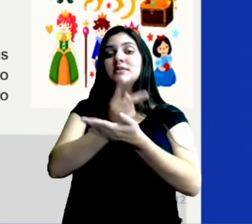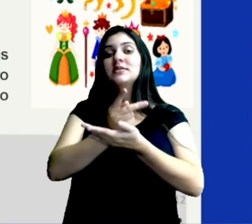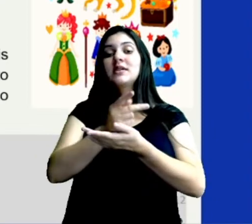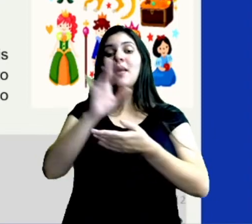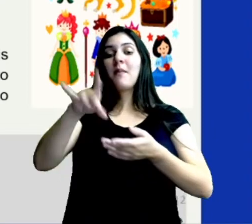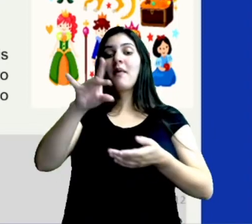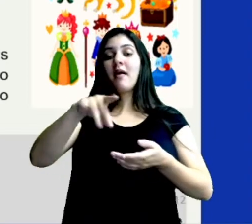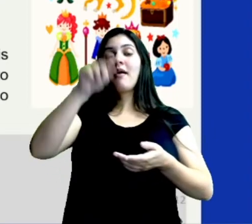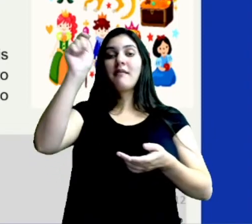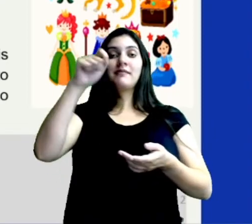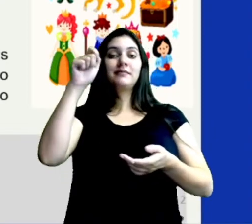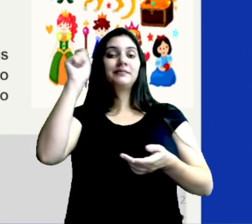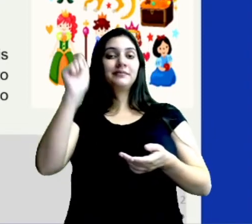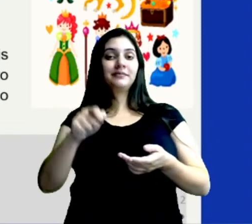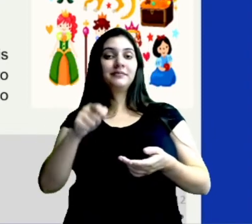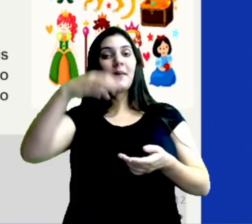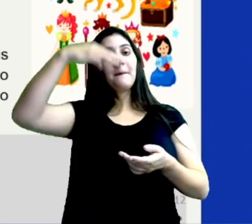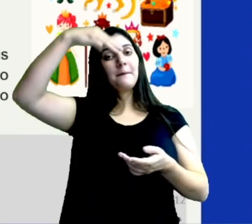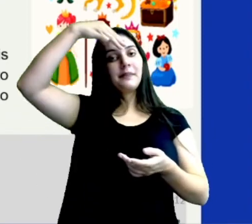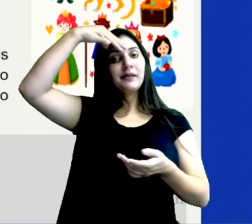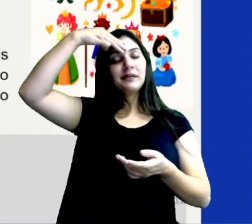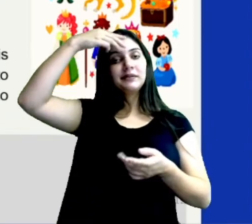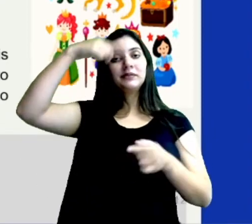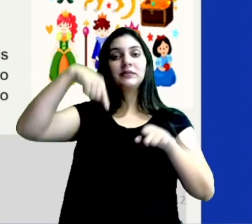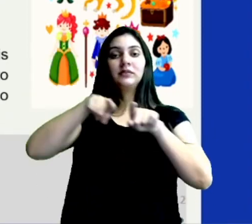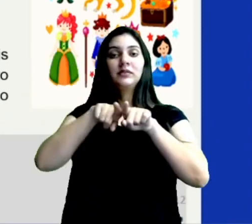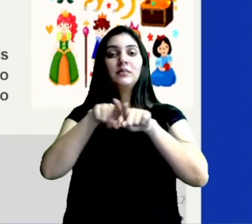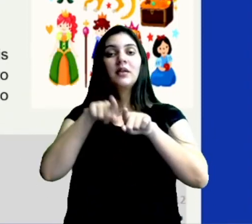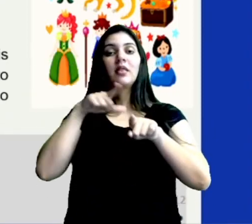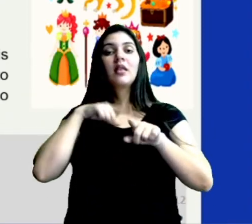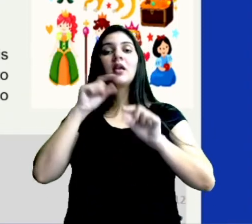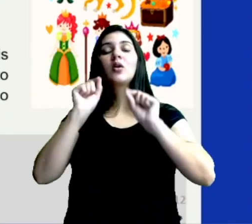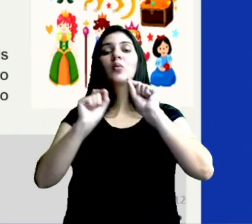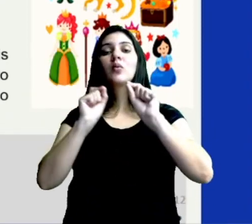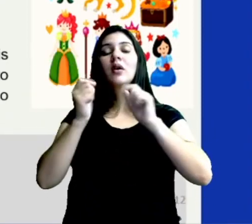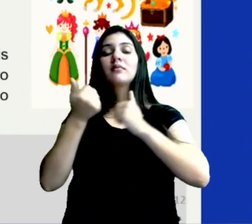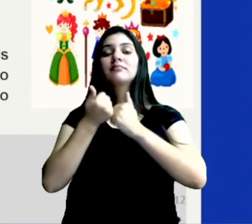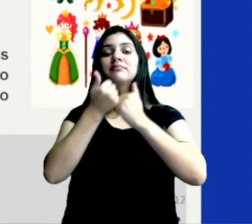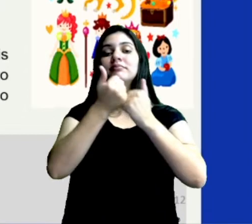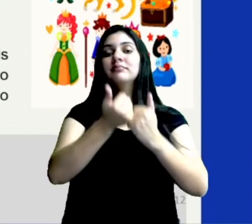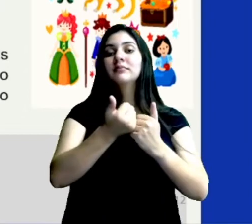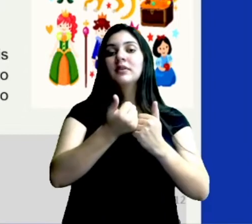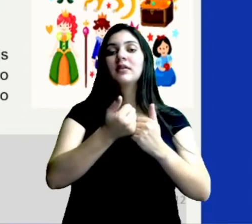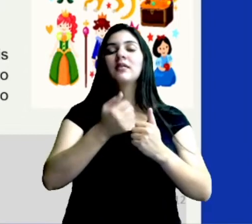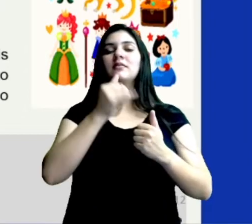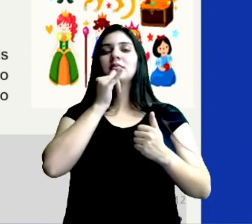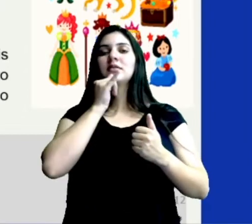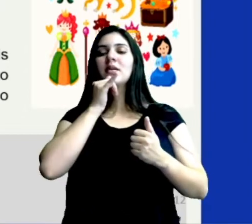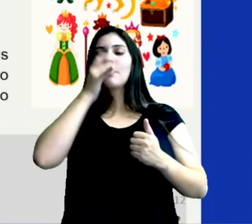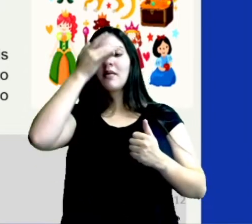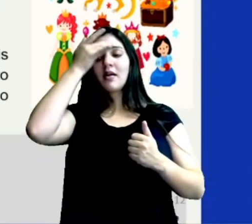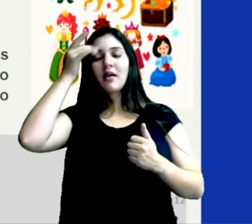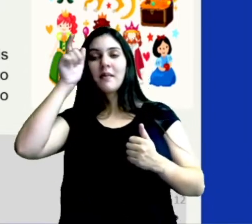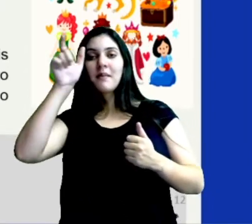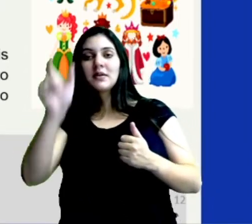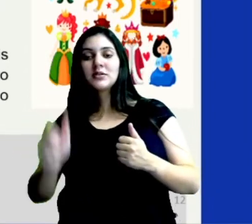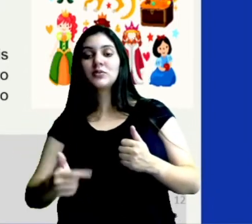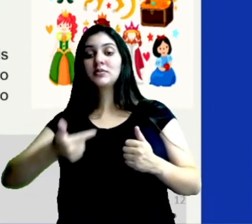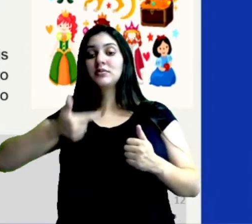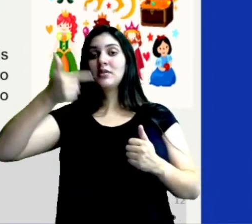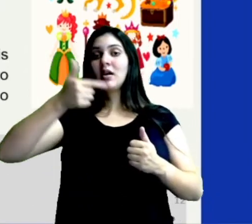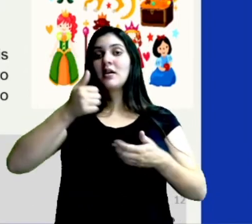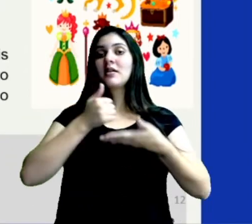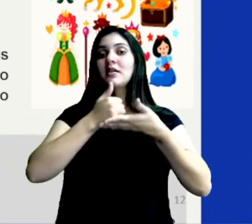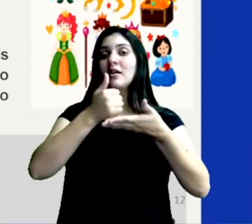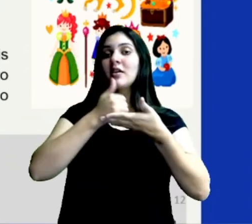de fadas. Temos também o auxiliar, que é o personagem secundário que ajuda o herói a